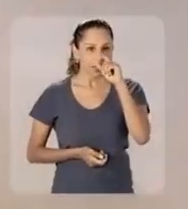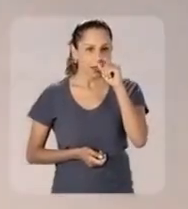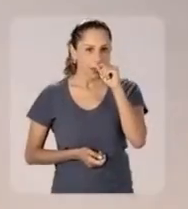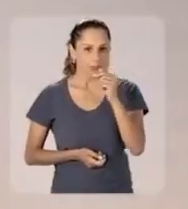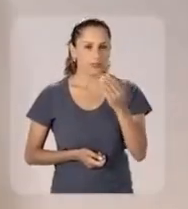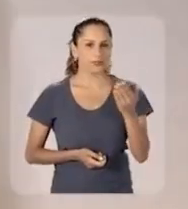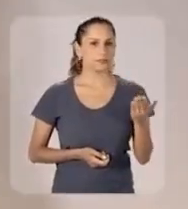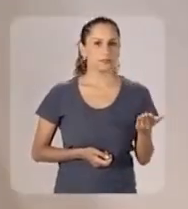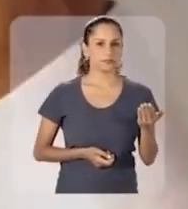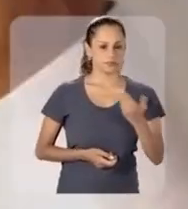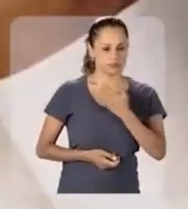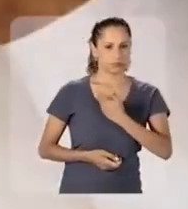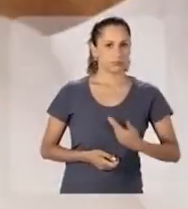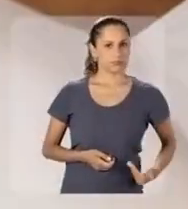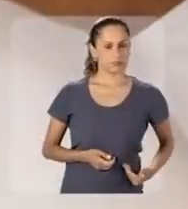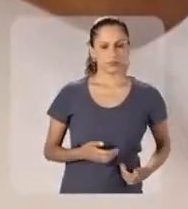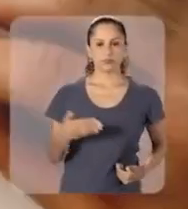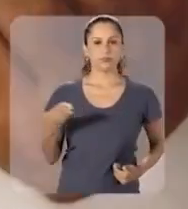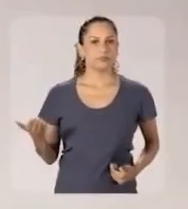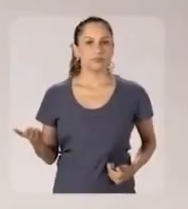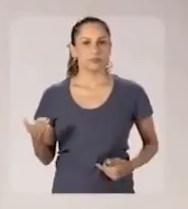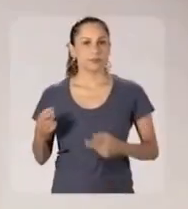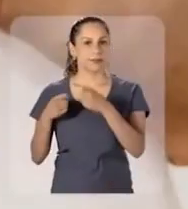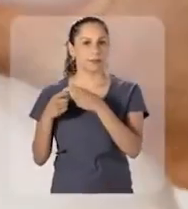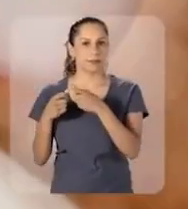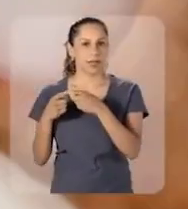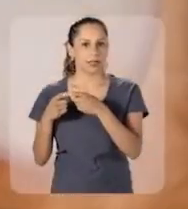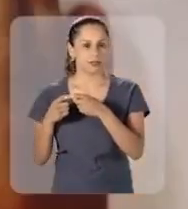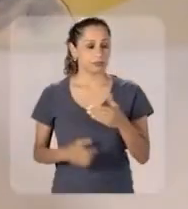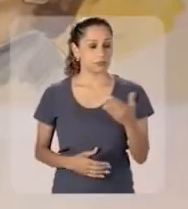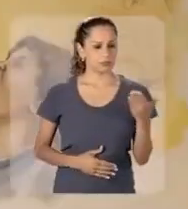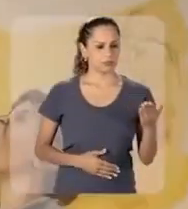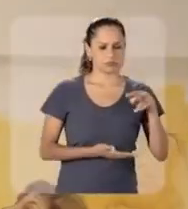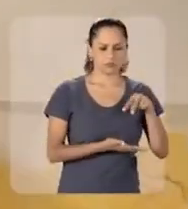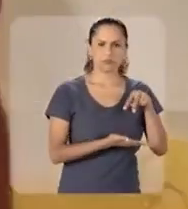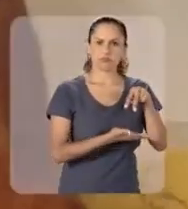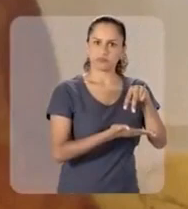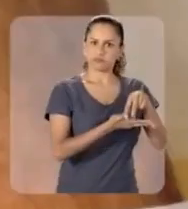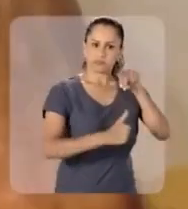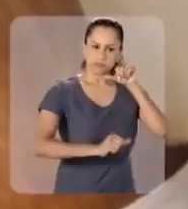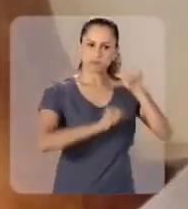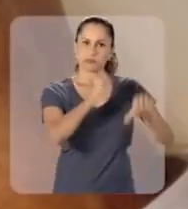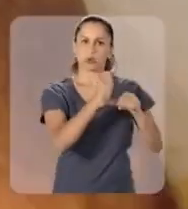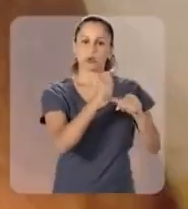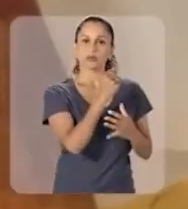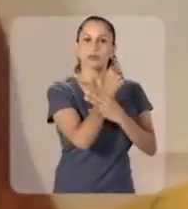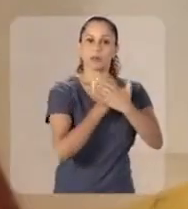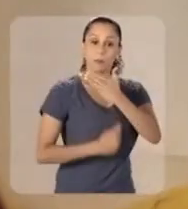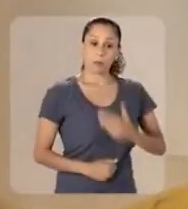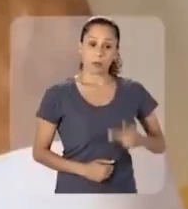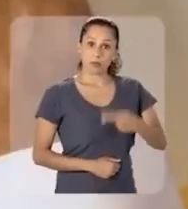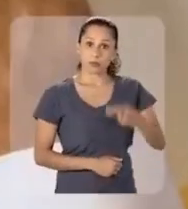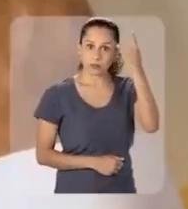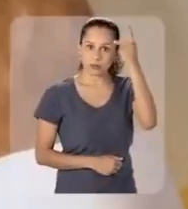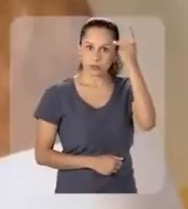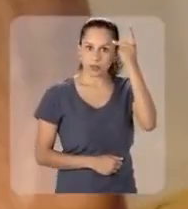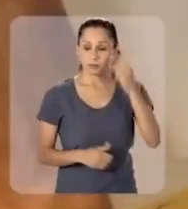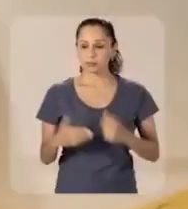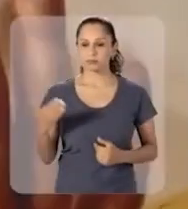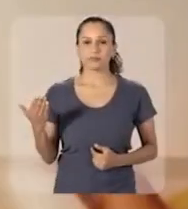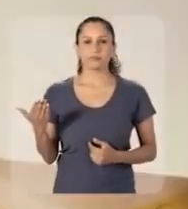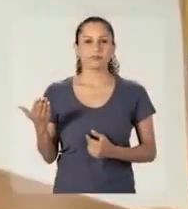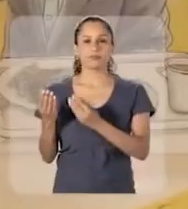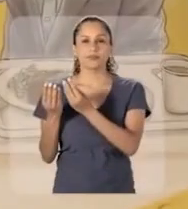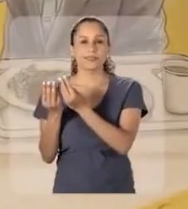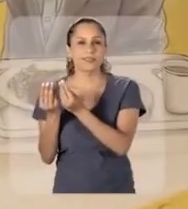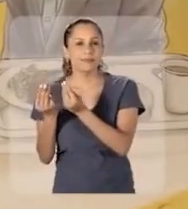geraldo ok por um lado o governante por outro médico por um lado firmeza para mudar a segurança pública de são paulo